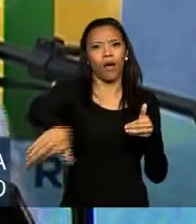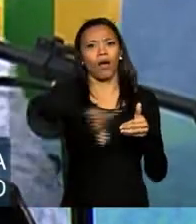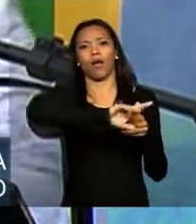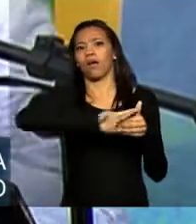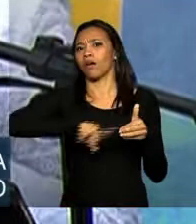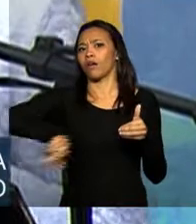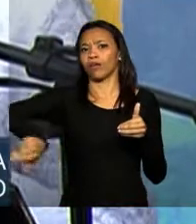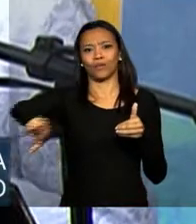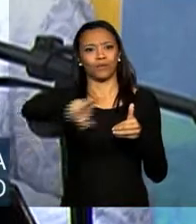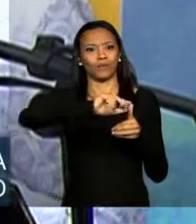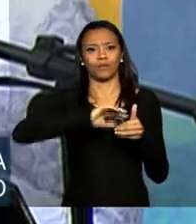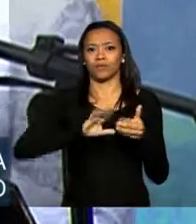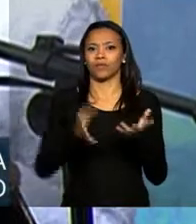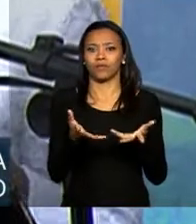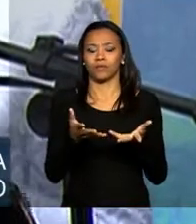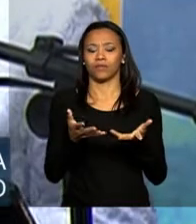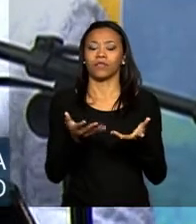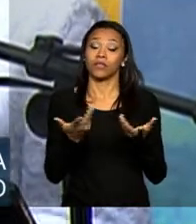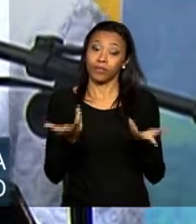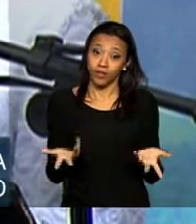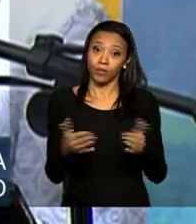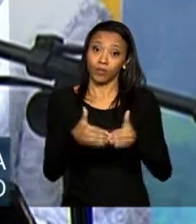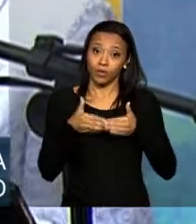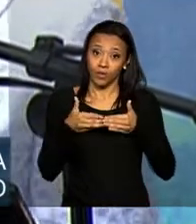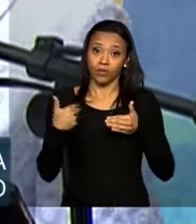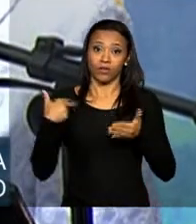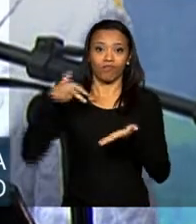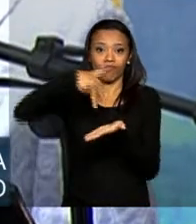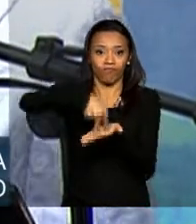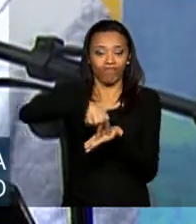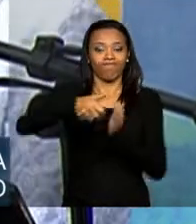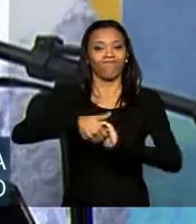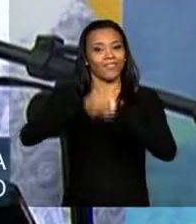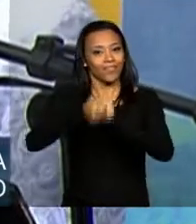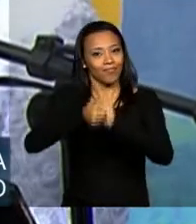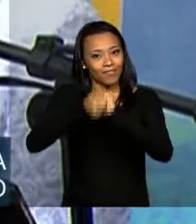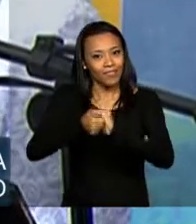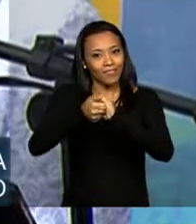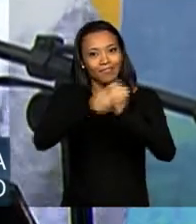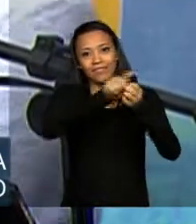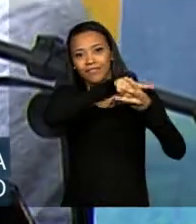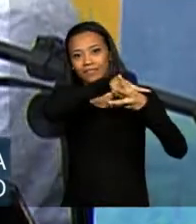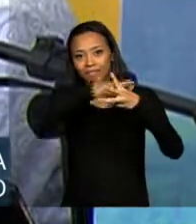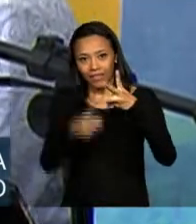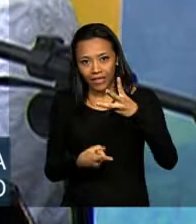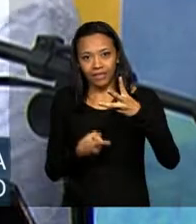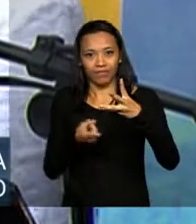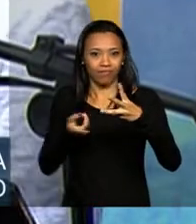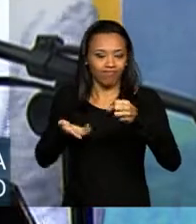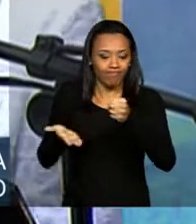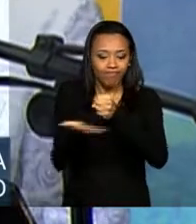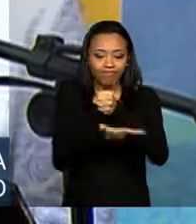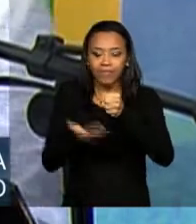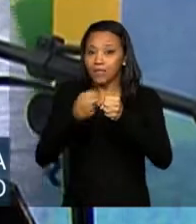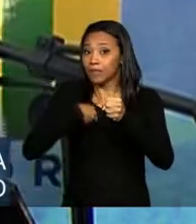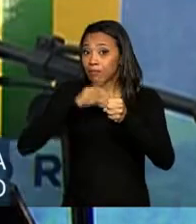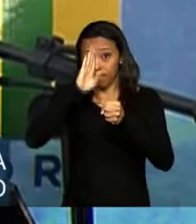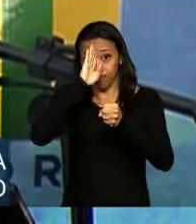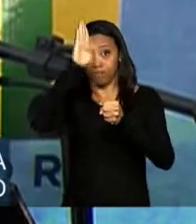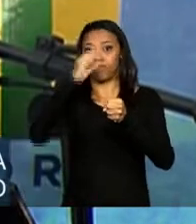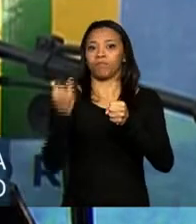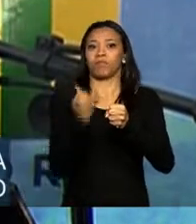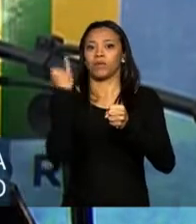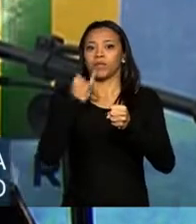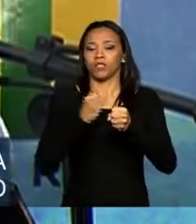Então eu estou aqui saudando três pilares três pilares que